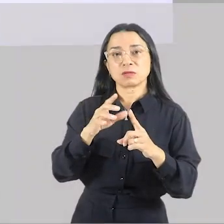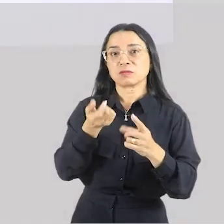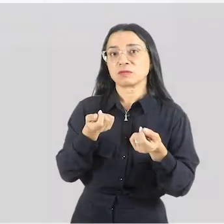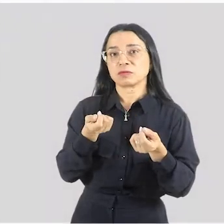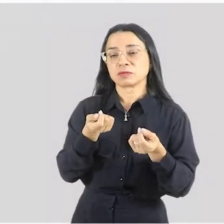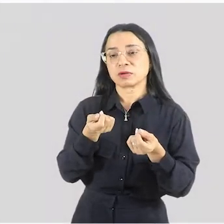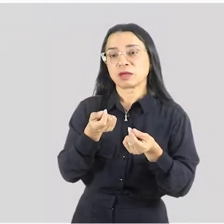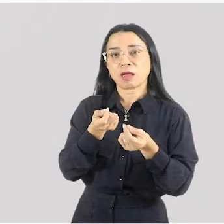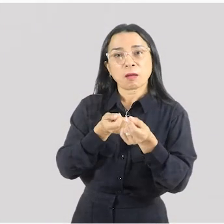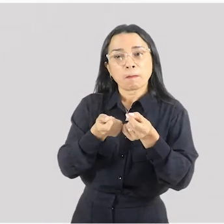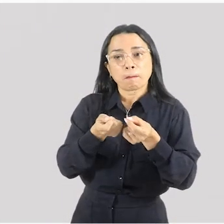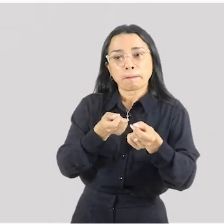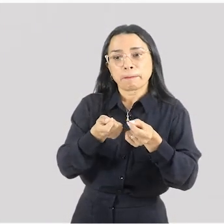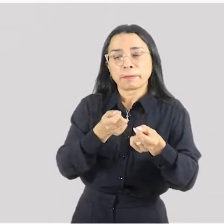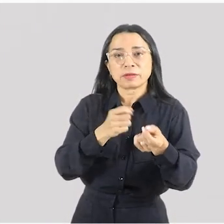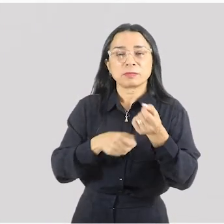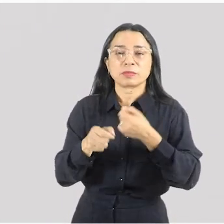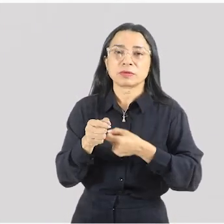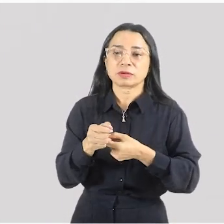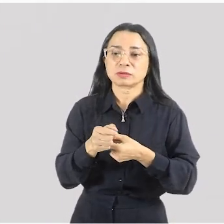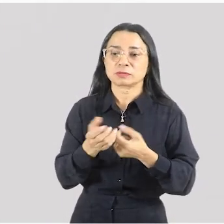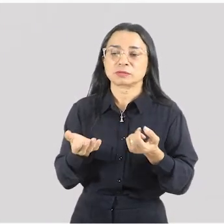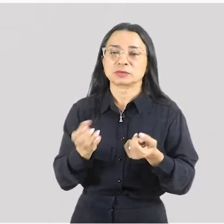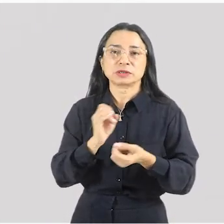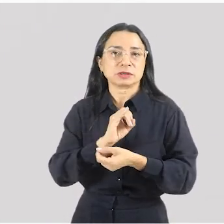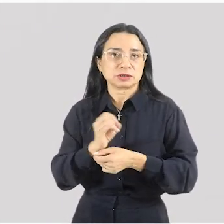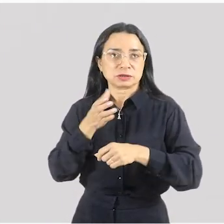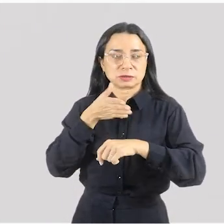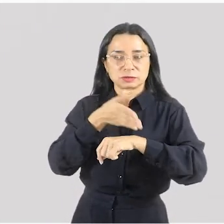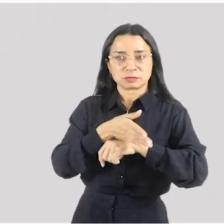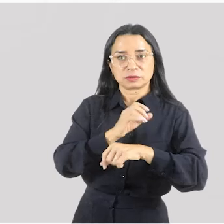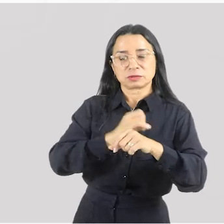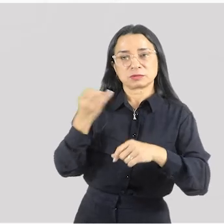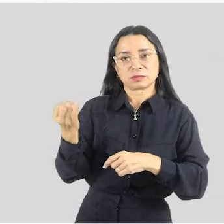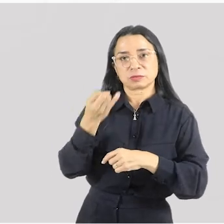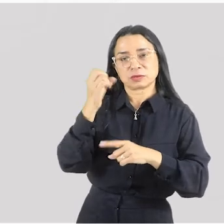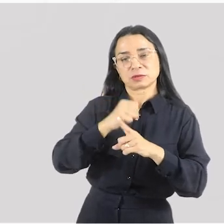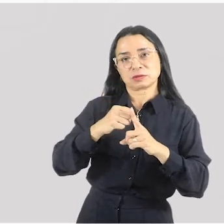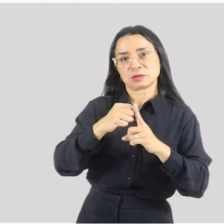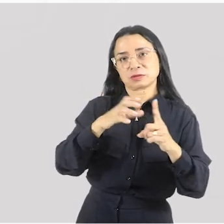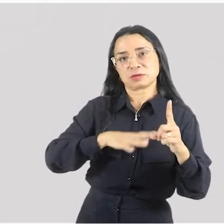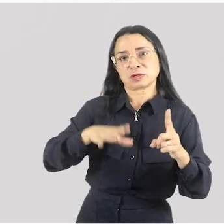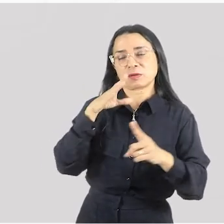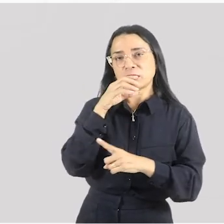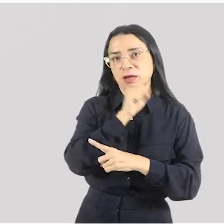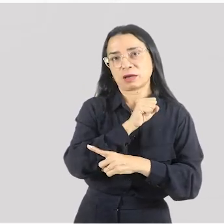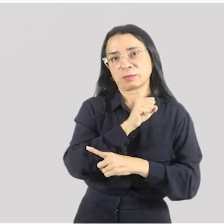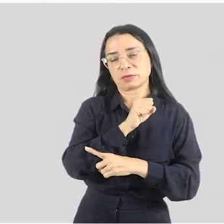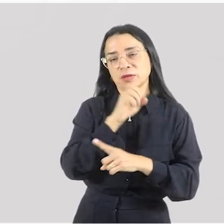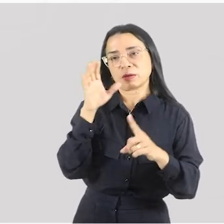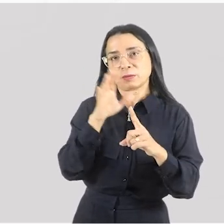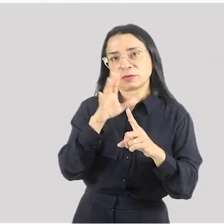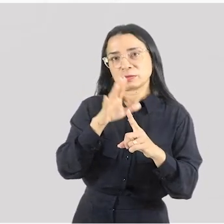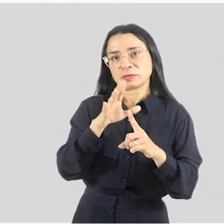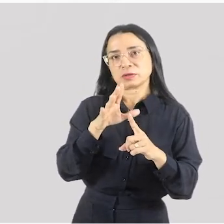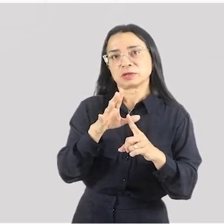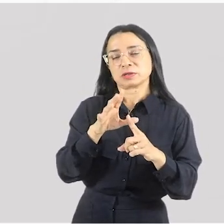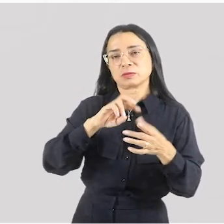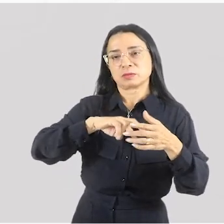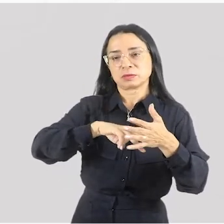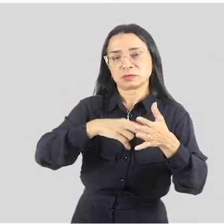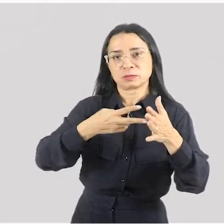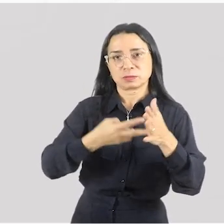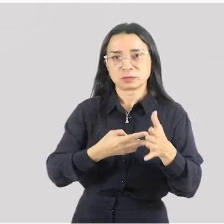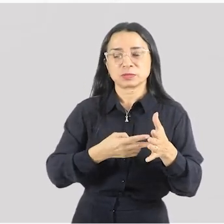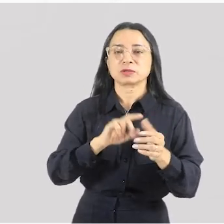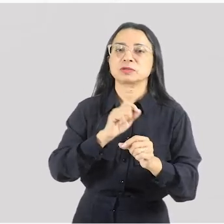tá? Se a intervenção é de uma importância social imediata, a manipulação constitui um ato político. É